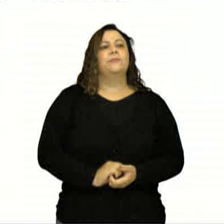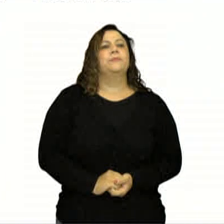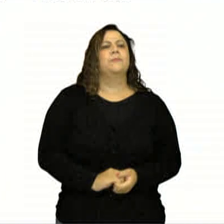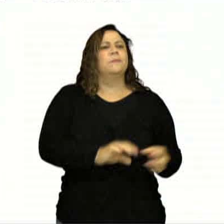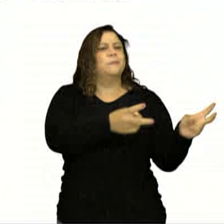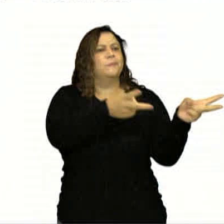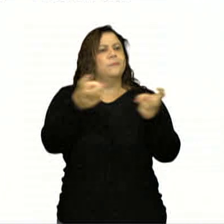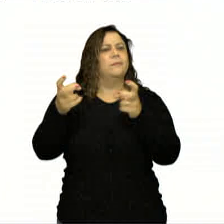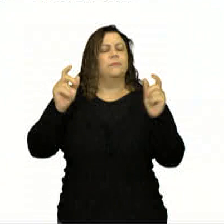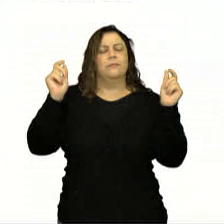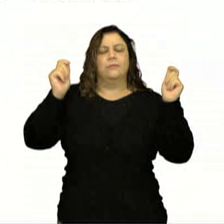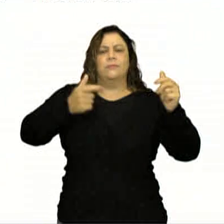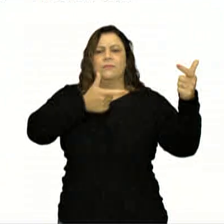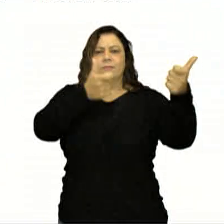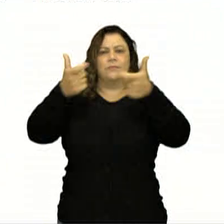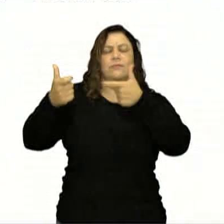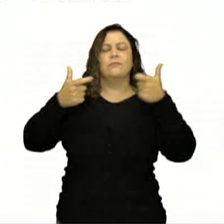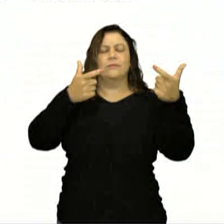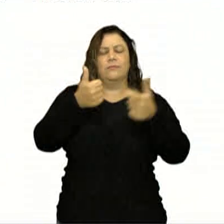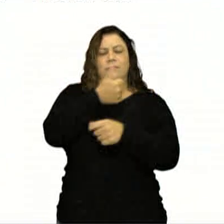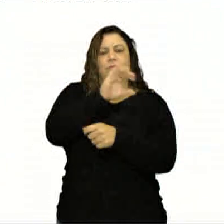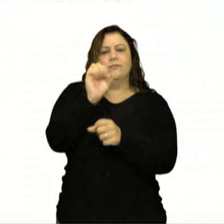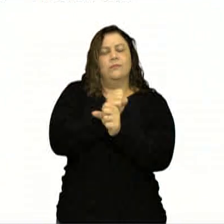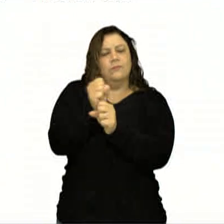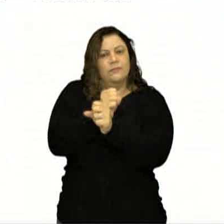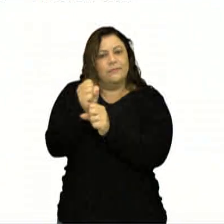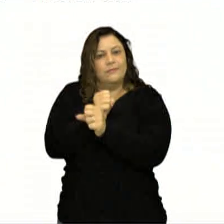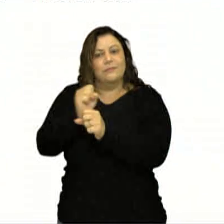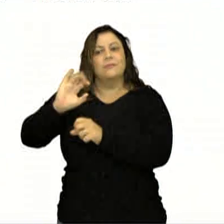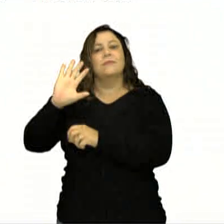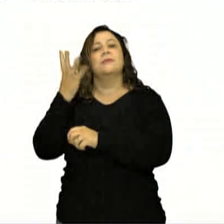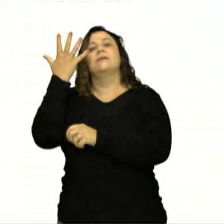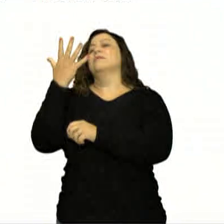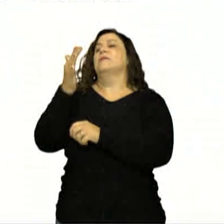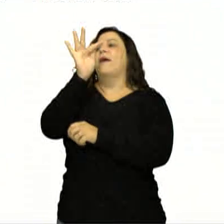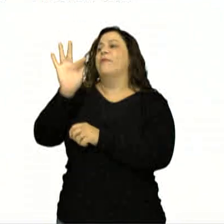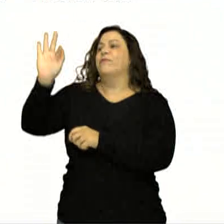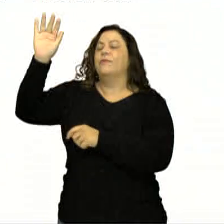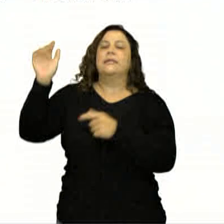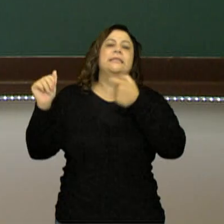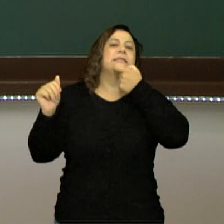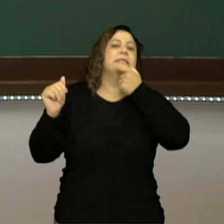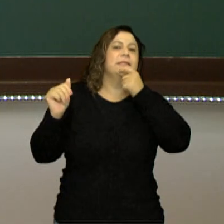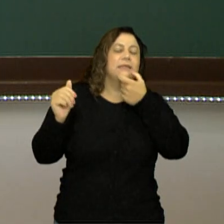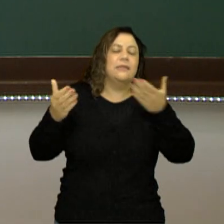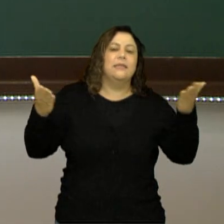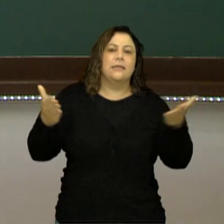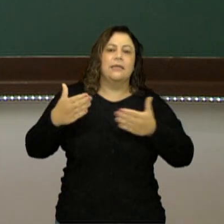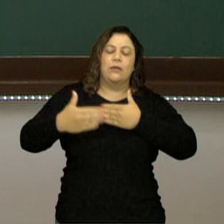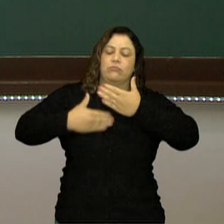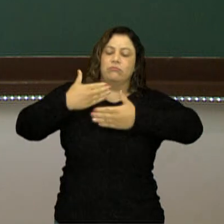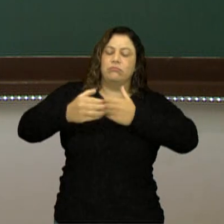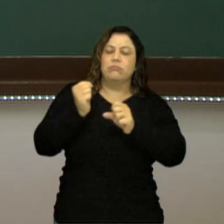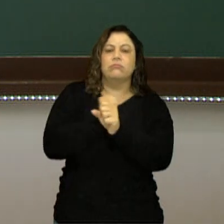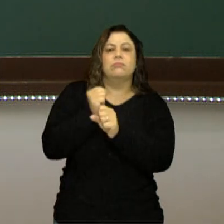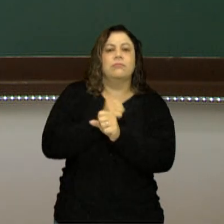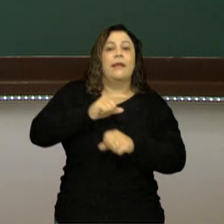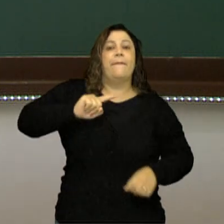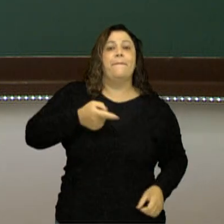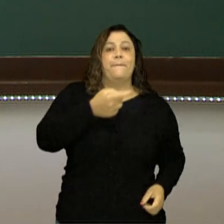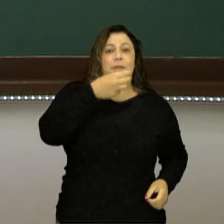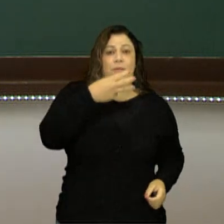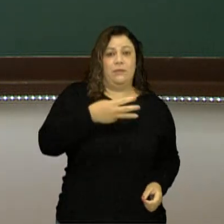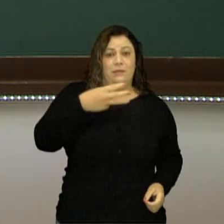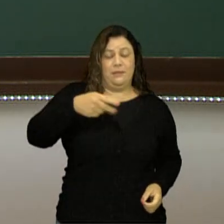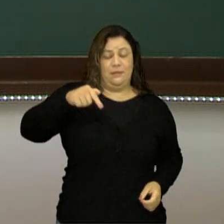Veja, a Guerra dos 100 Anos, que aconteceu entre a França e a Inglaterra e durou de